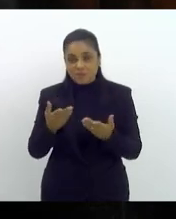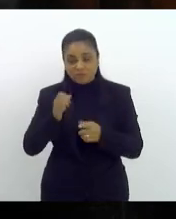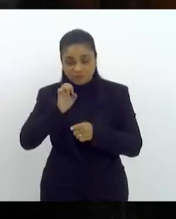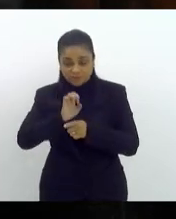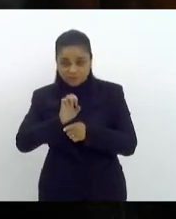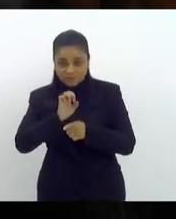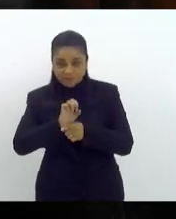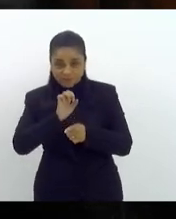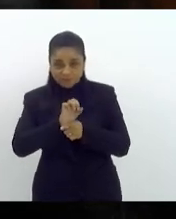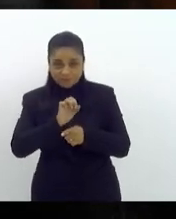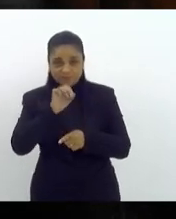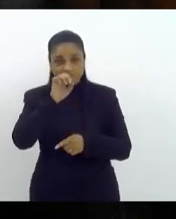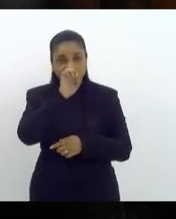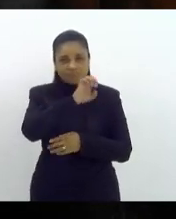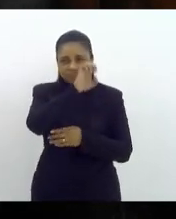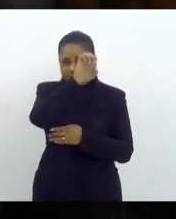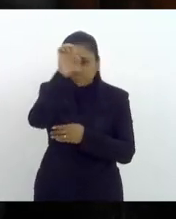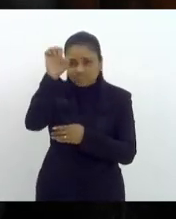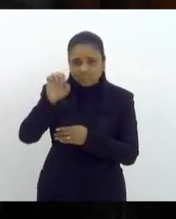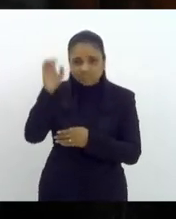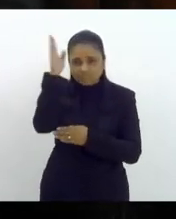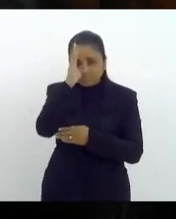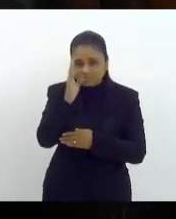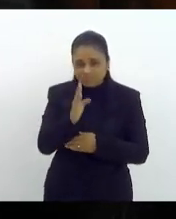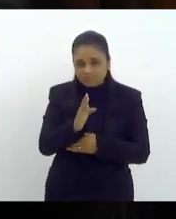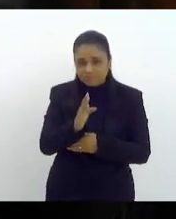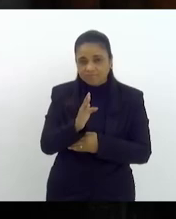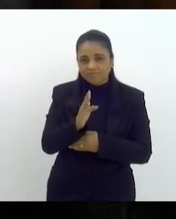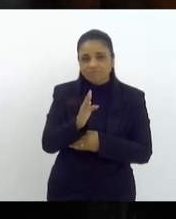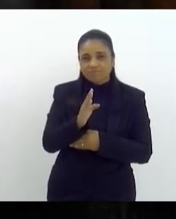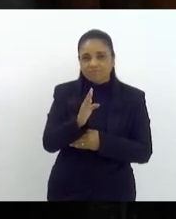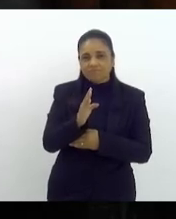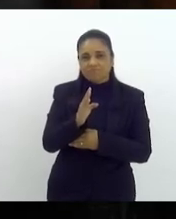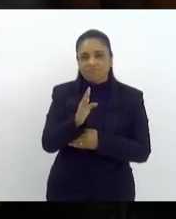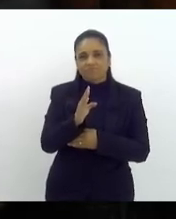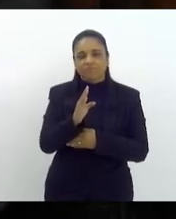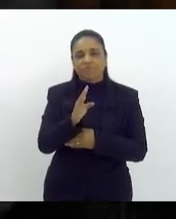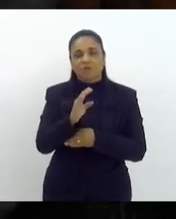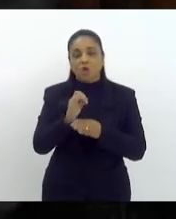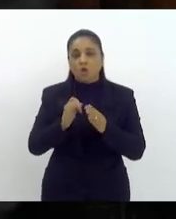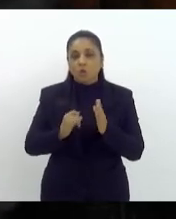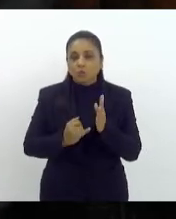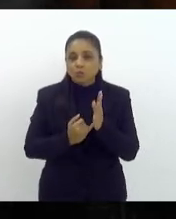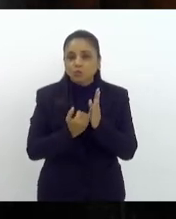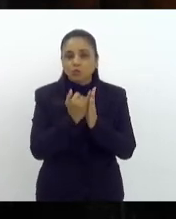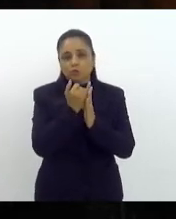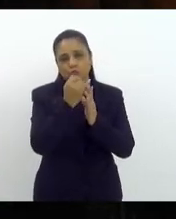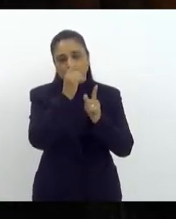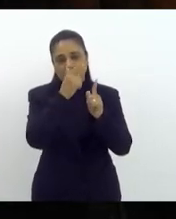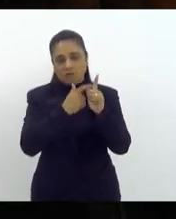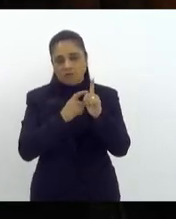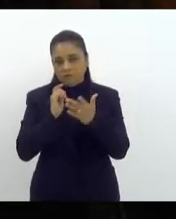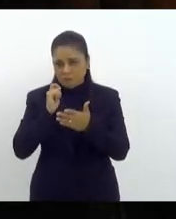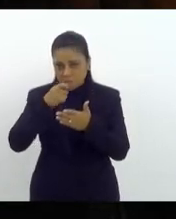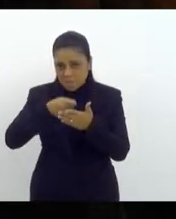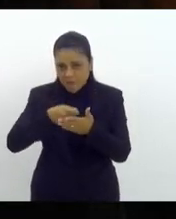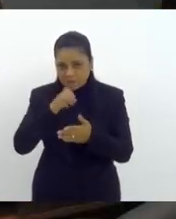uma forma dessas esfoliação exatamente o juro do serviço da dívida Muito obrigado